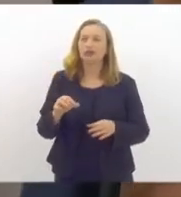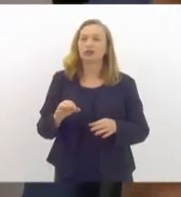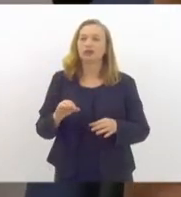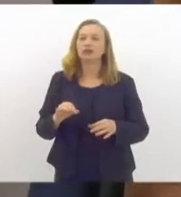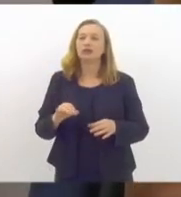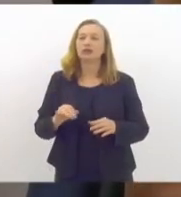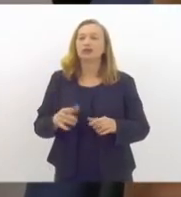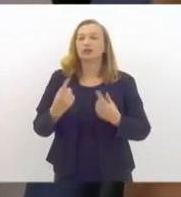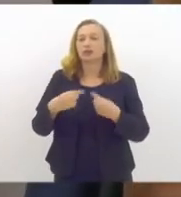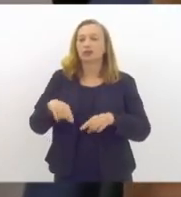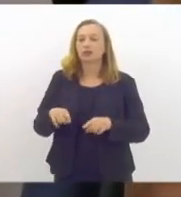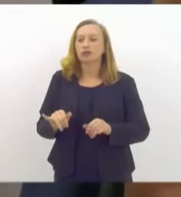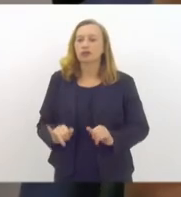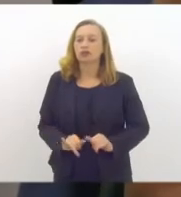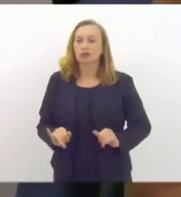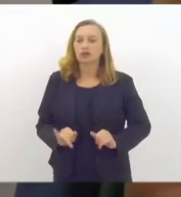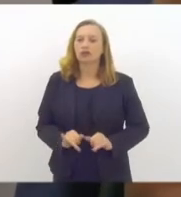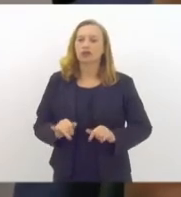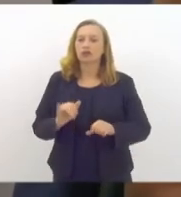prevenção e combate à tortura.